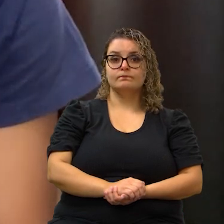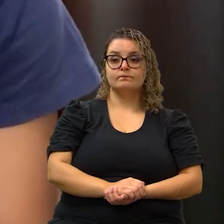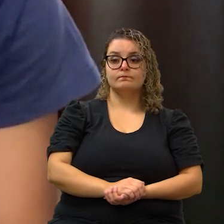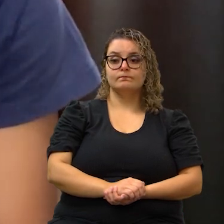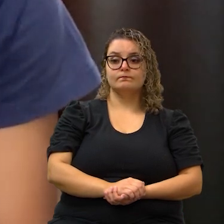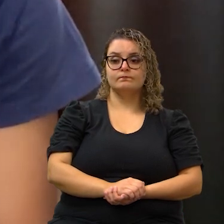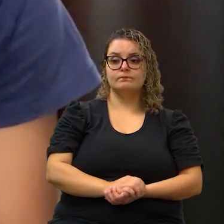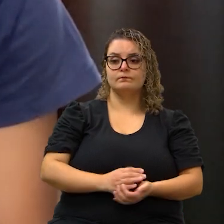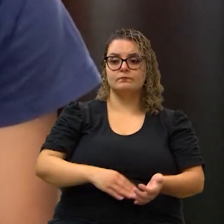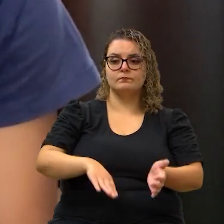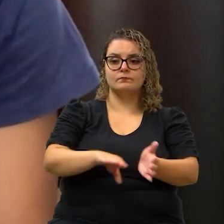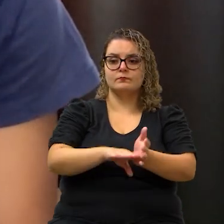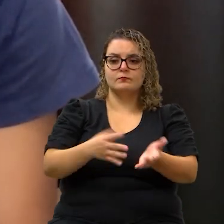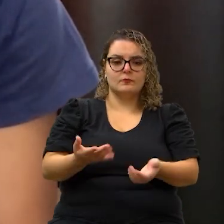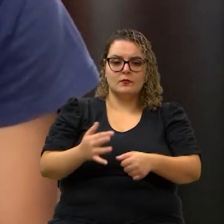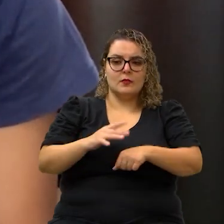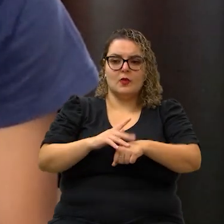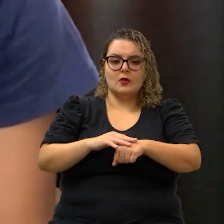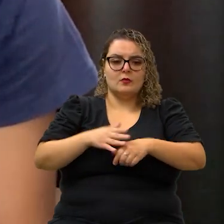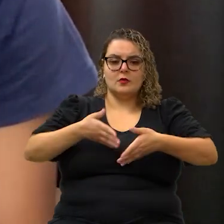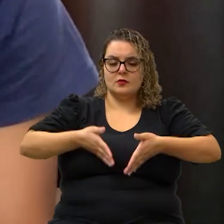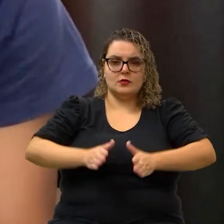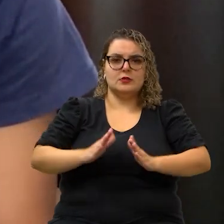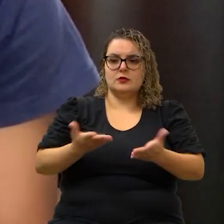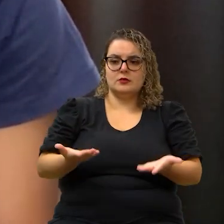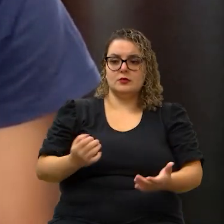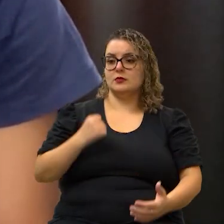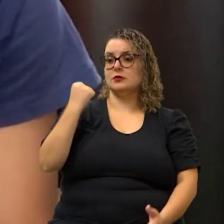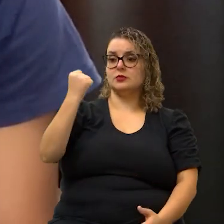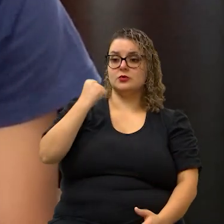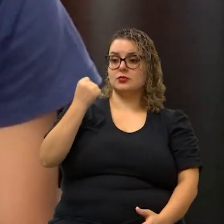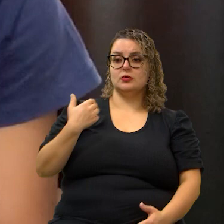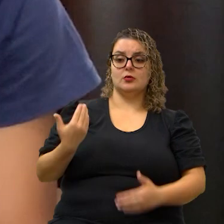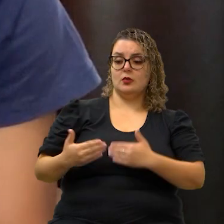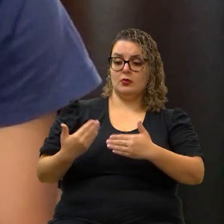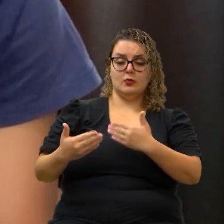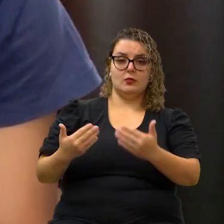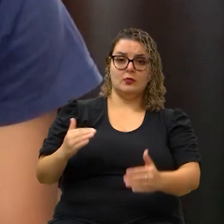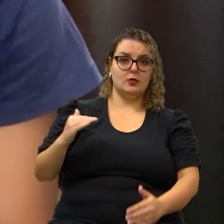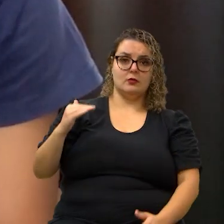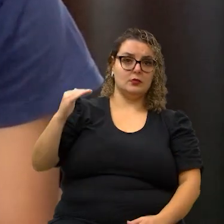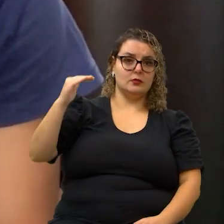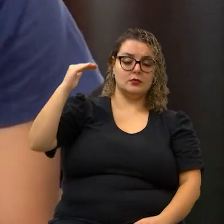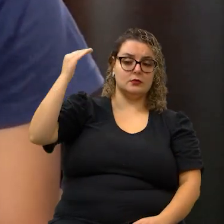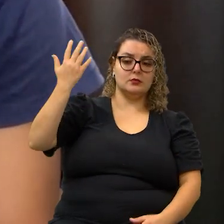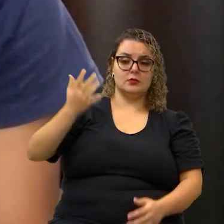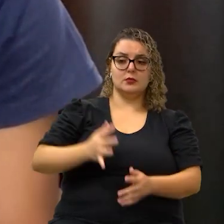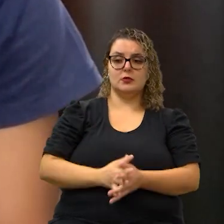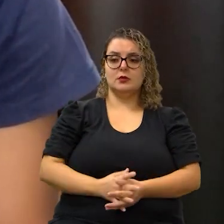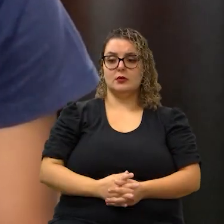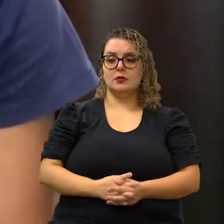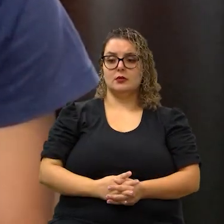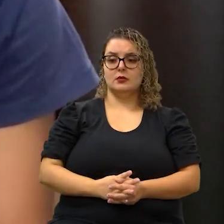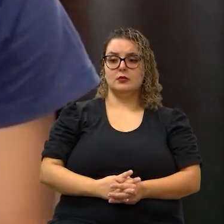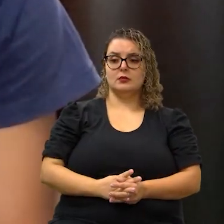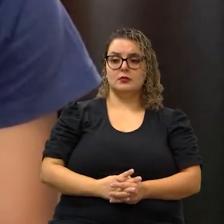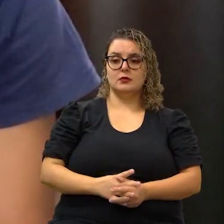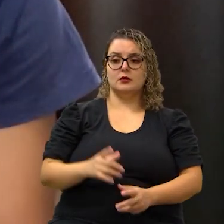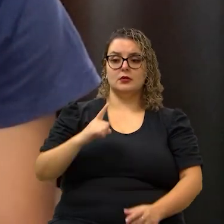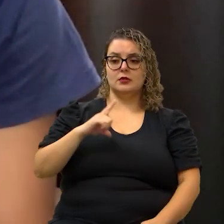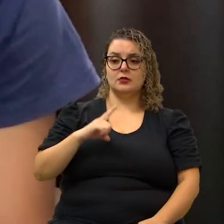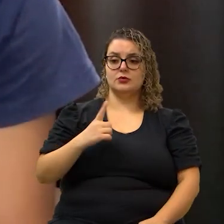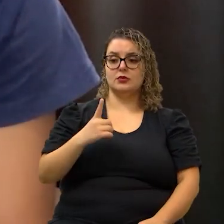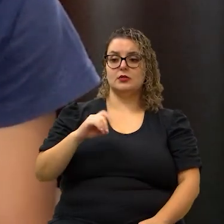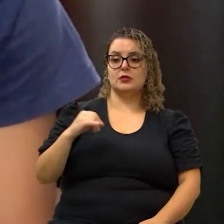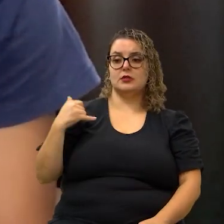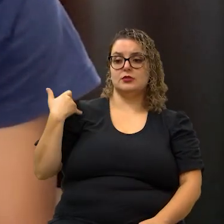Chegaram que assim que eu tinha uma doença de Wilson, uma doença de nascença que se agravou conforme eu fui crescendo e isso, né, atacou